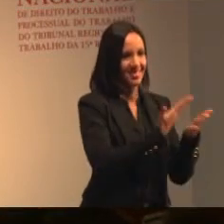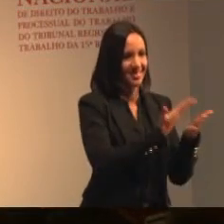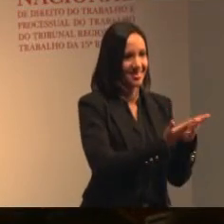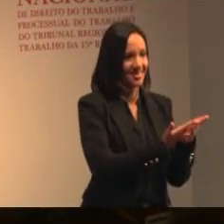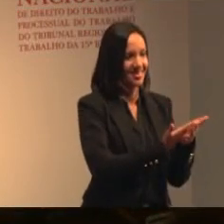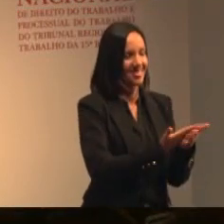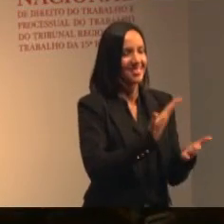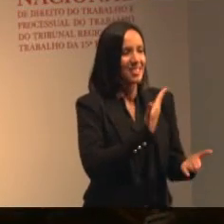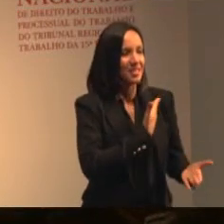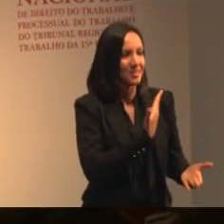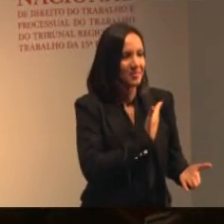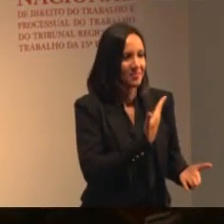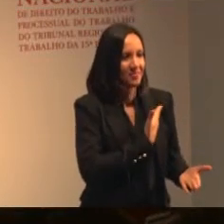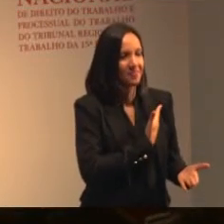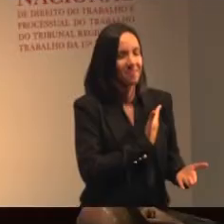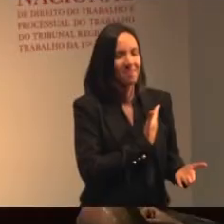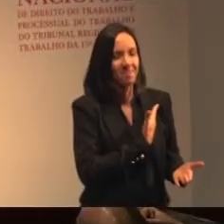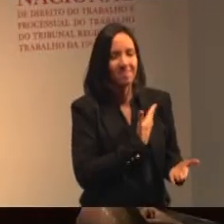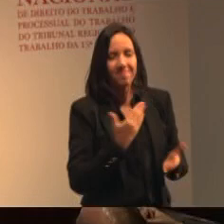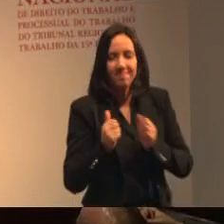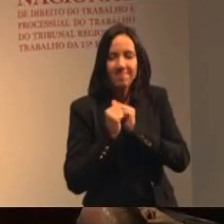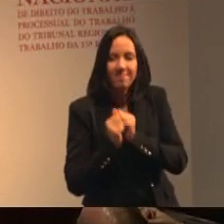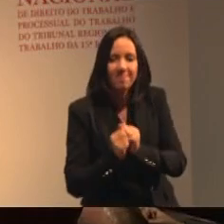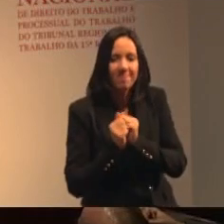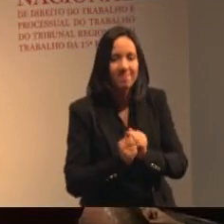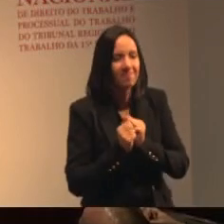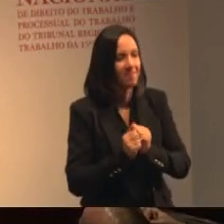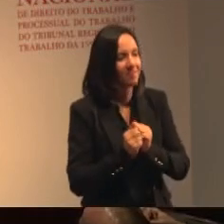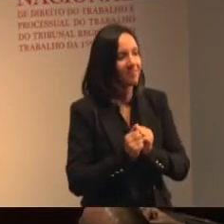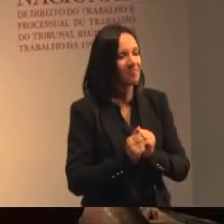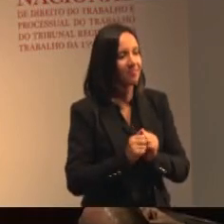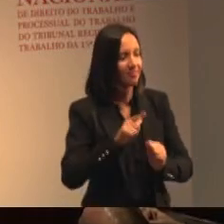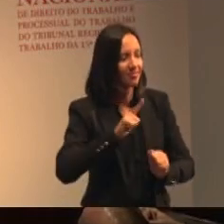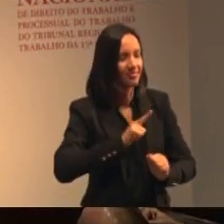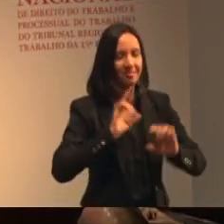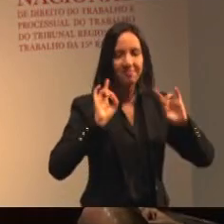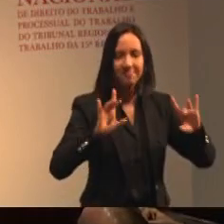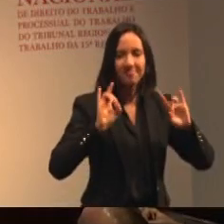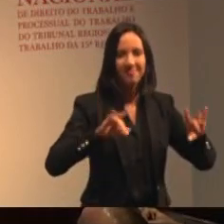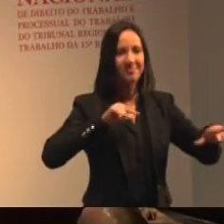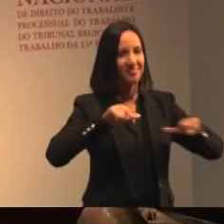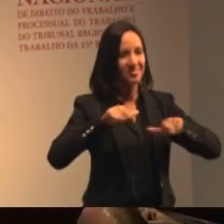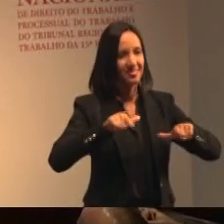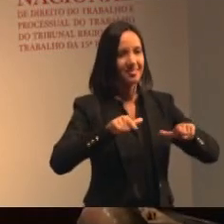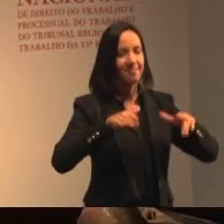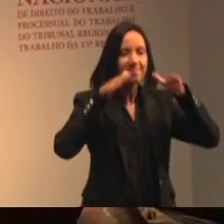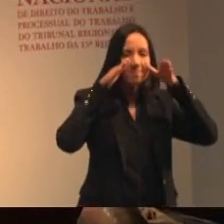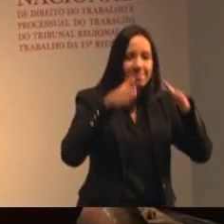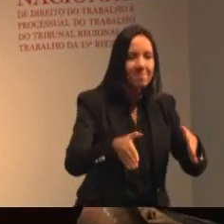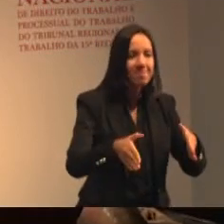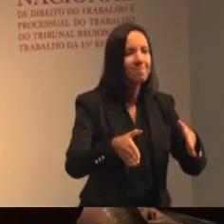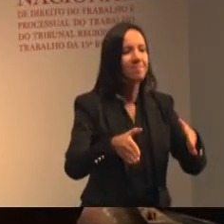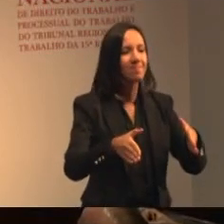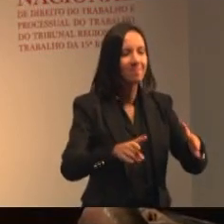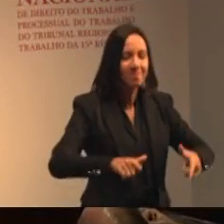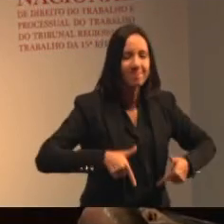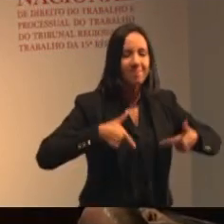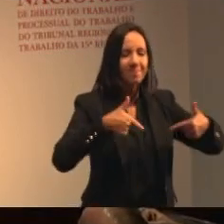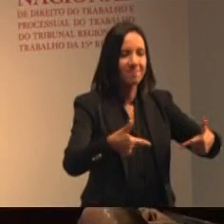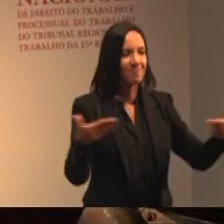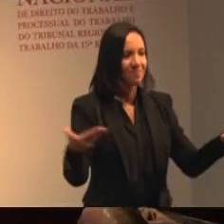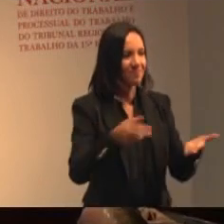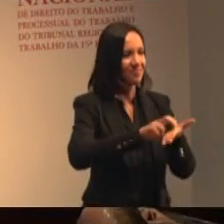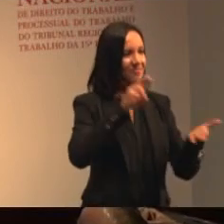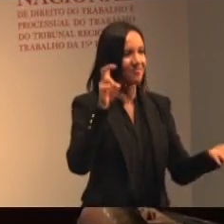minha amiga, minha colega, e que o brilhante trabalho incansável fez com que essa manhã,